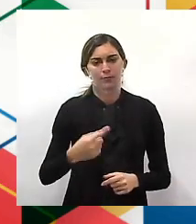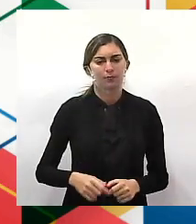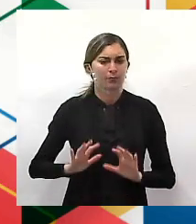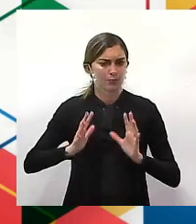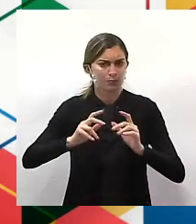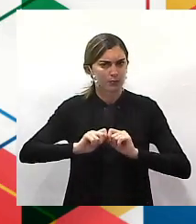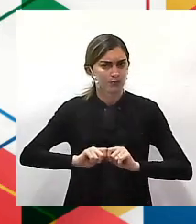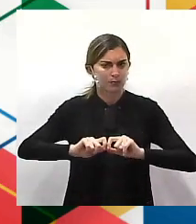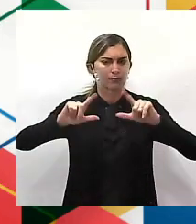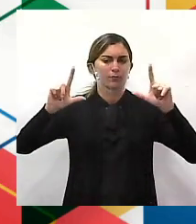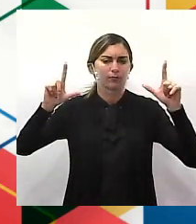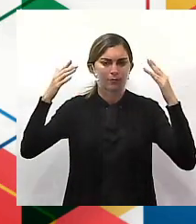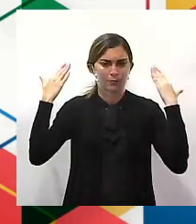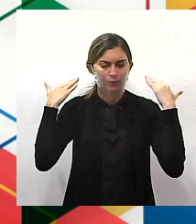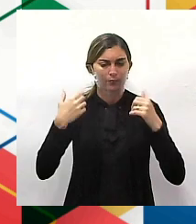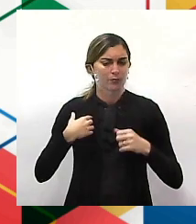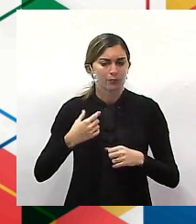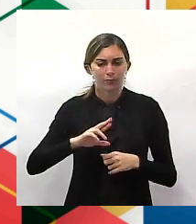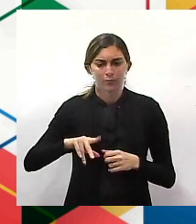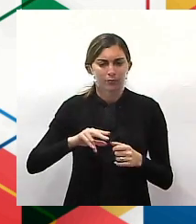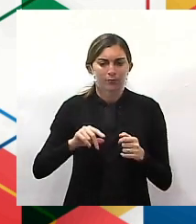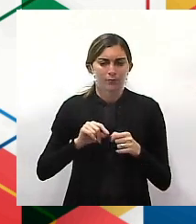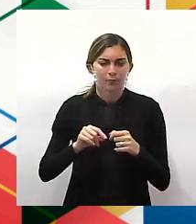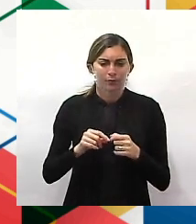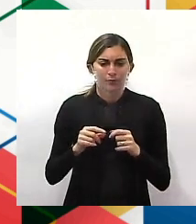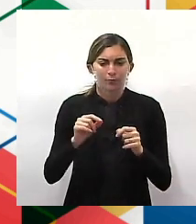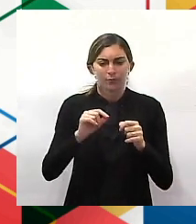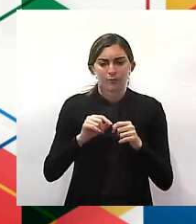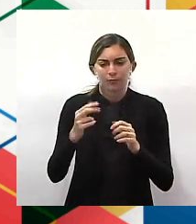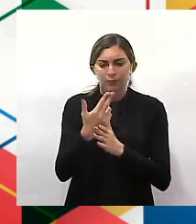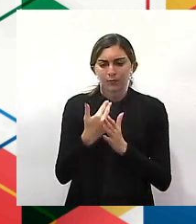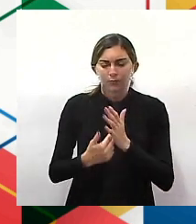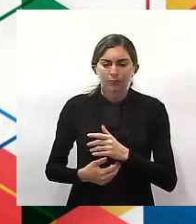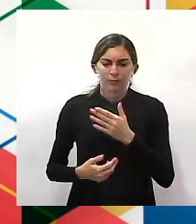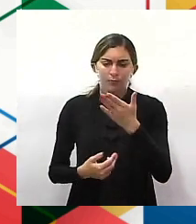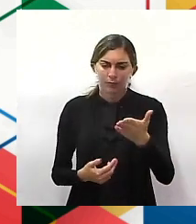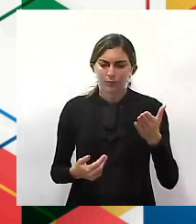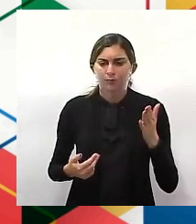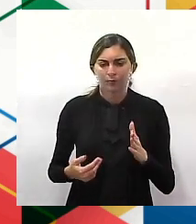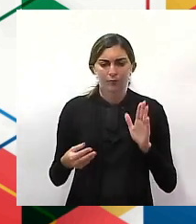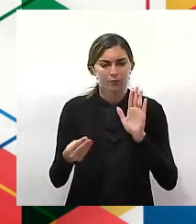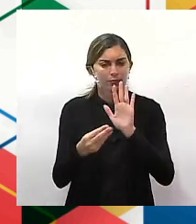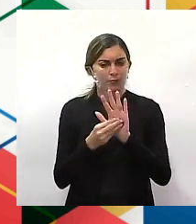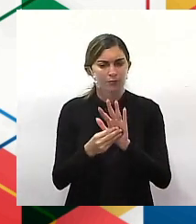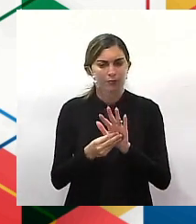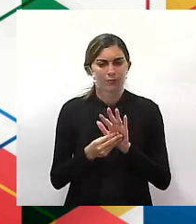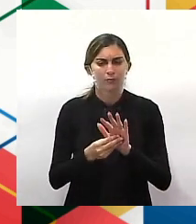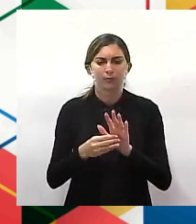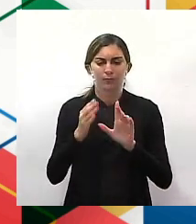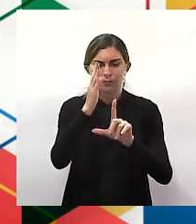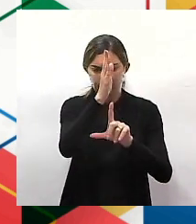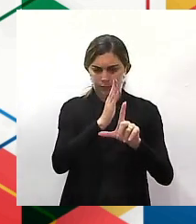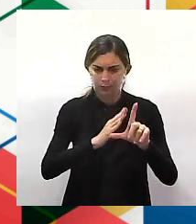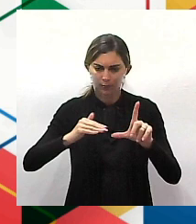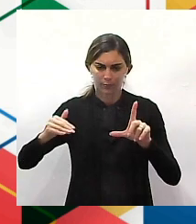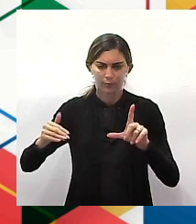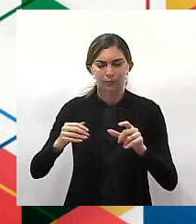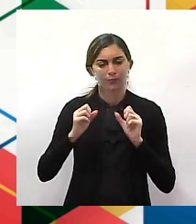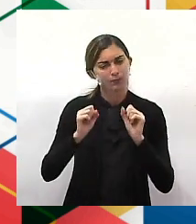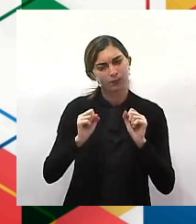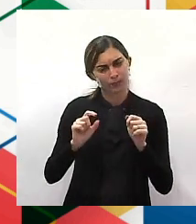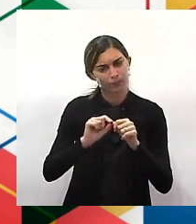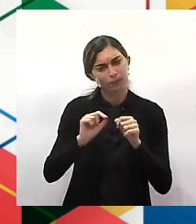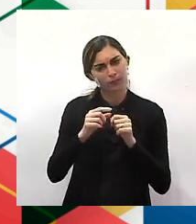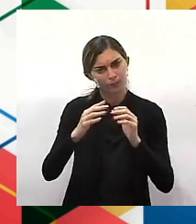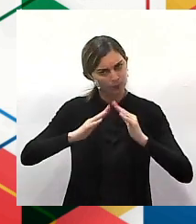adiantei aqui para a gente, para não ficar construindo desenhos, e coloquei os pontos no plano cartesiano. Você pode fazer